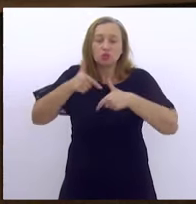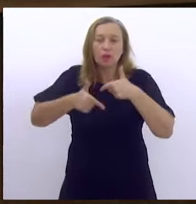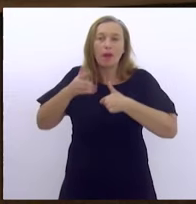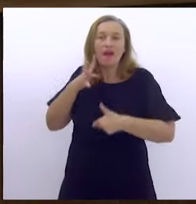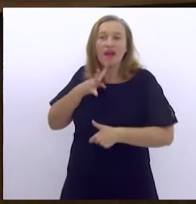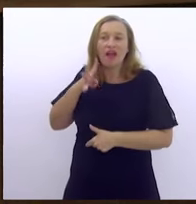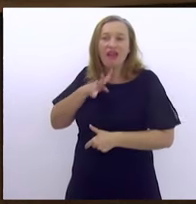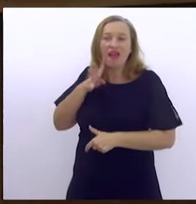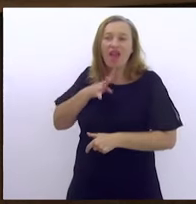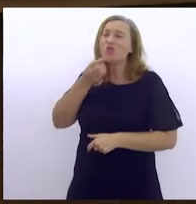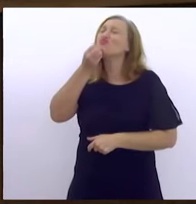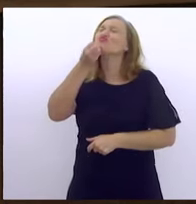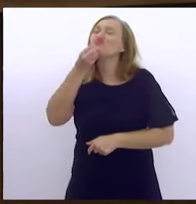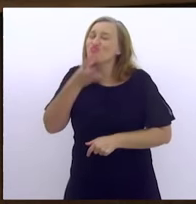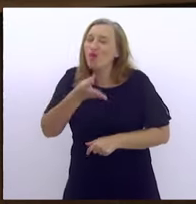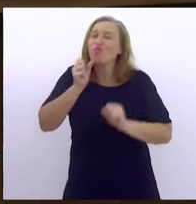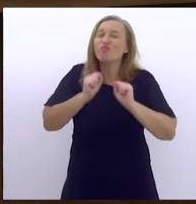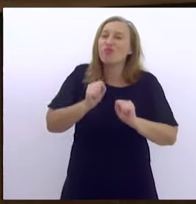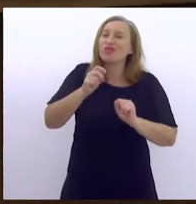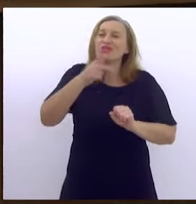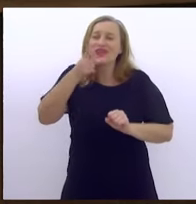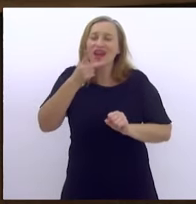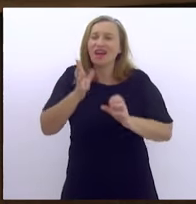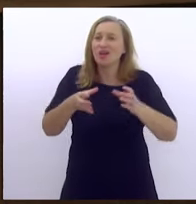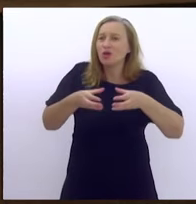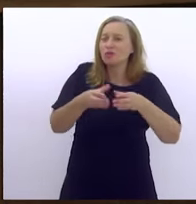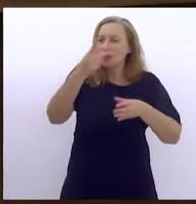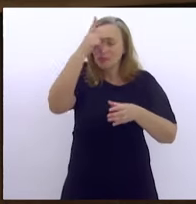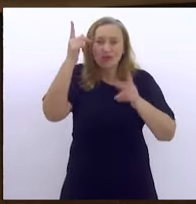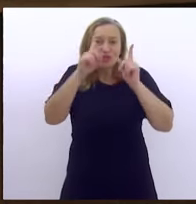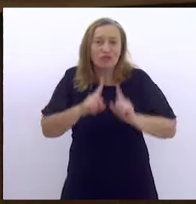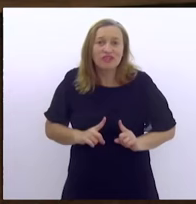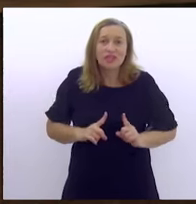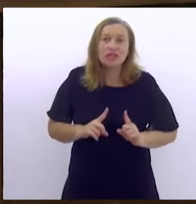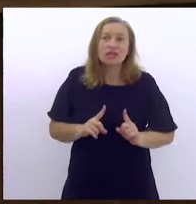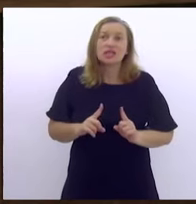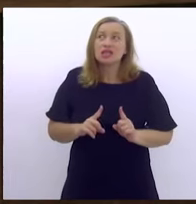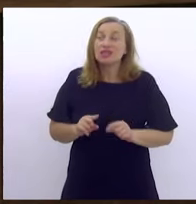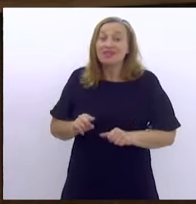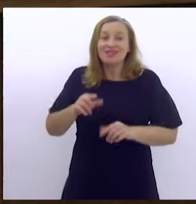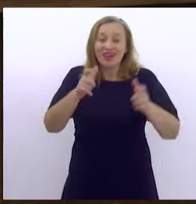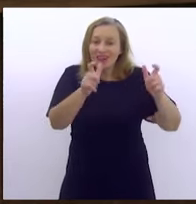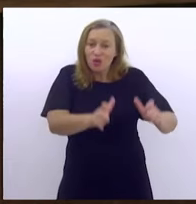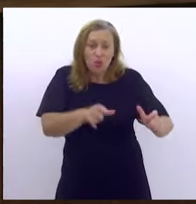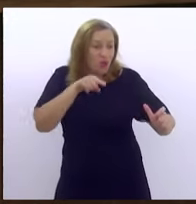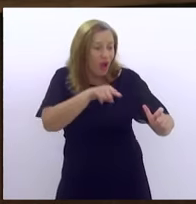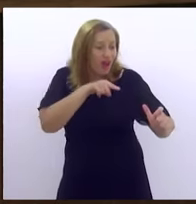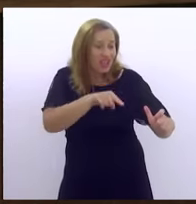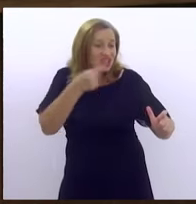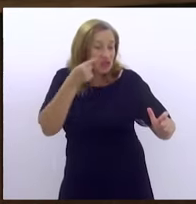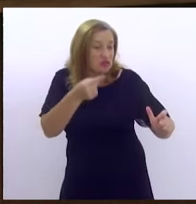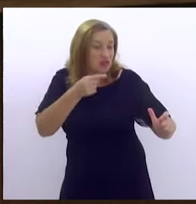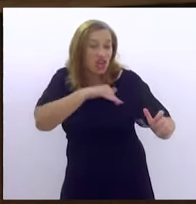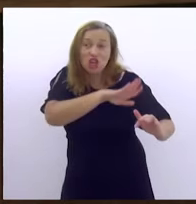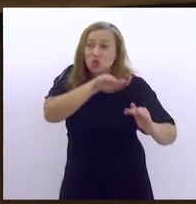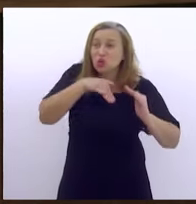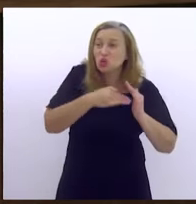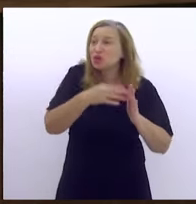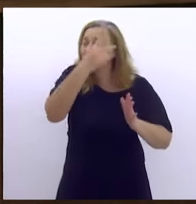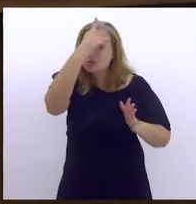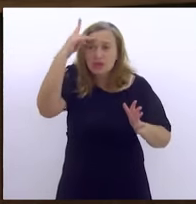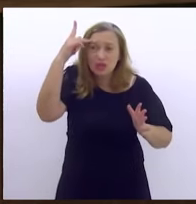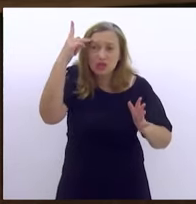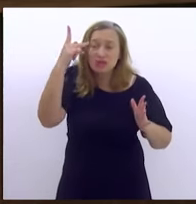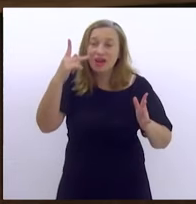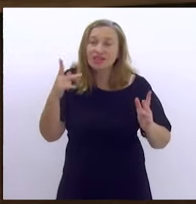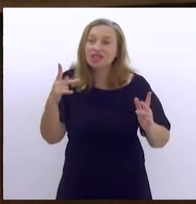legal, muito bom, posso dizer, na Comissão de Pessoas com Deficiência, e ali a gente nota que todas as pessoas têm